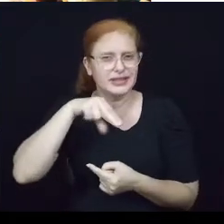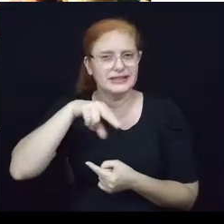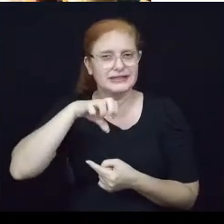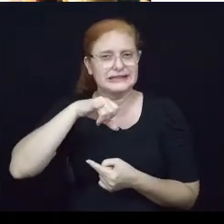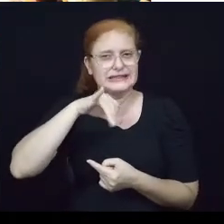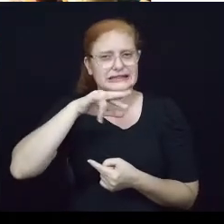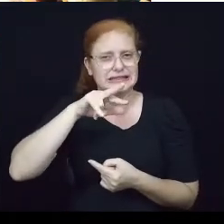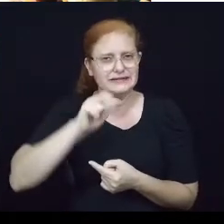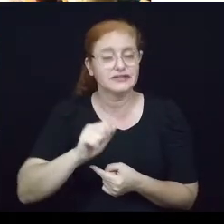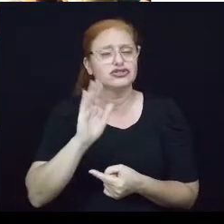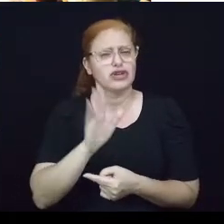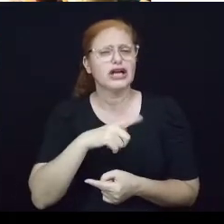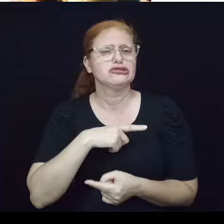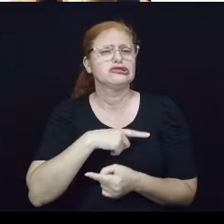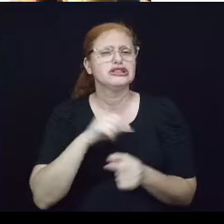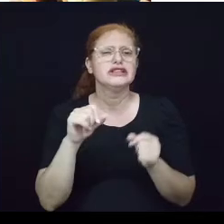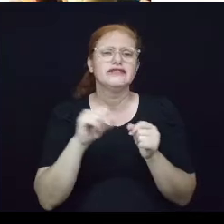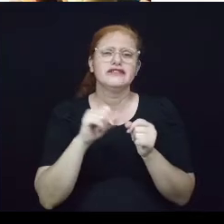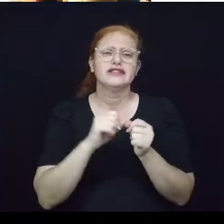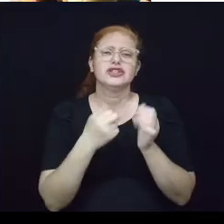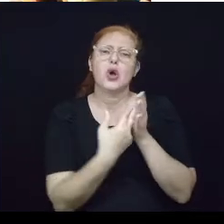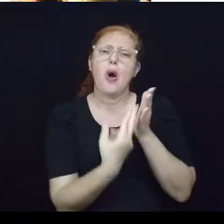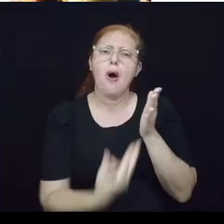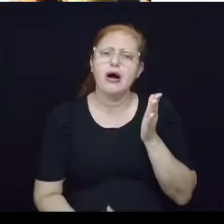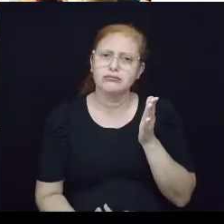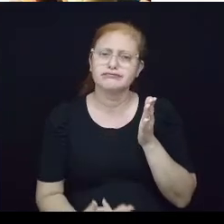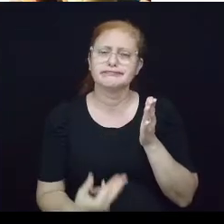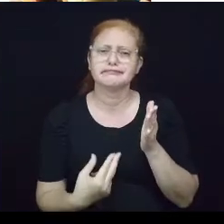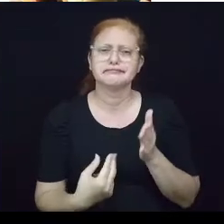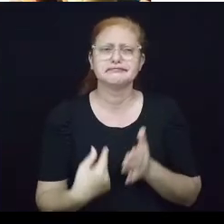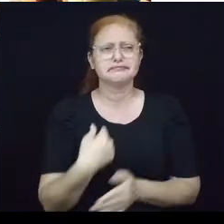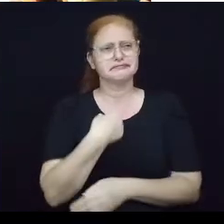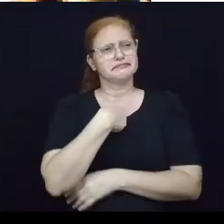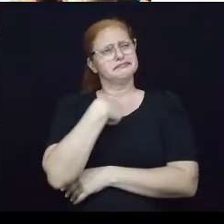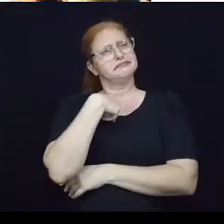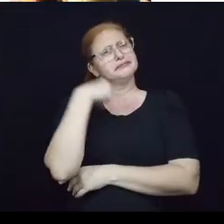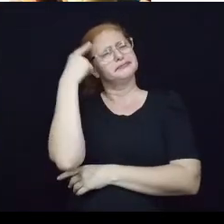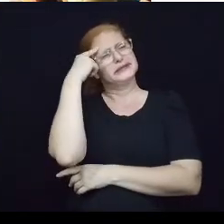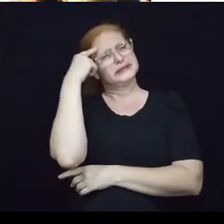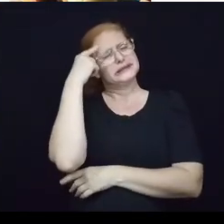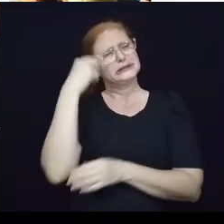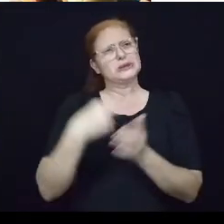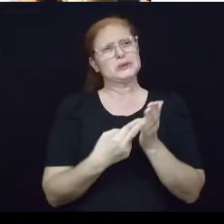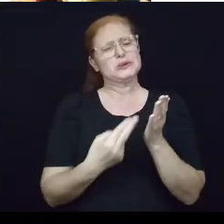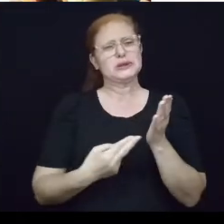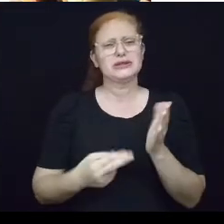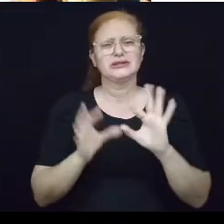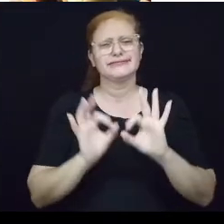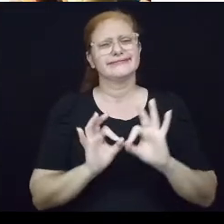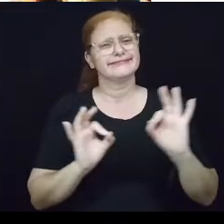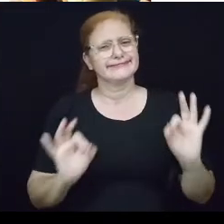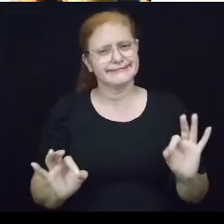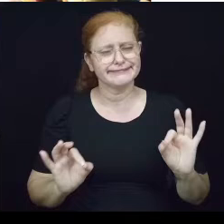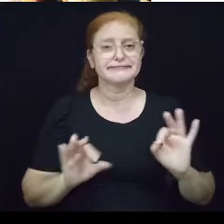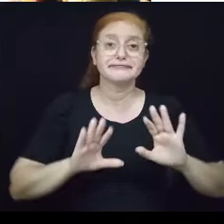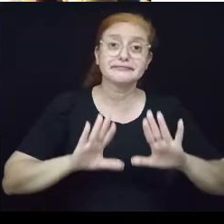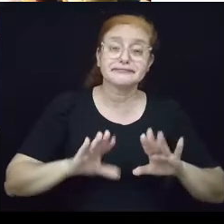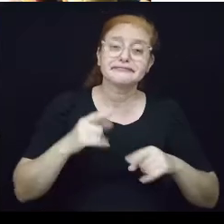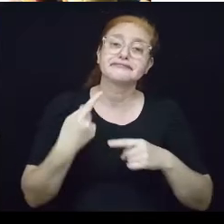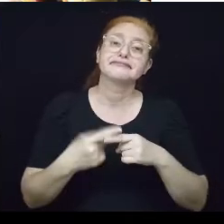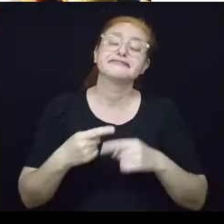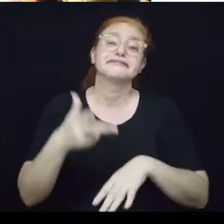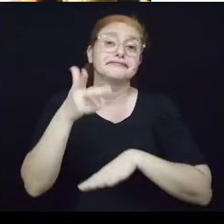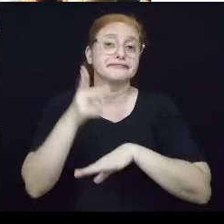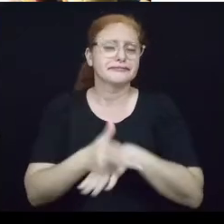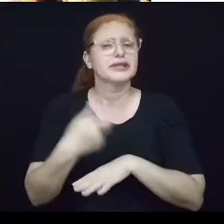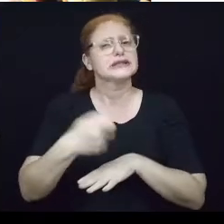já tinha feito um roteiro que depois, hoje eu penso assim, era um roteiro muito tênue, mas porque o vídeo